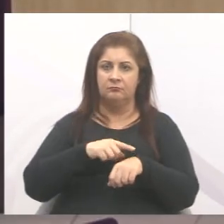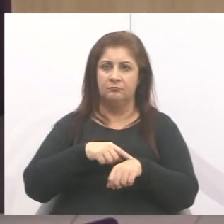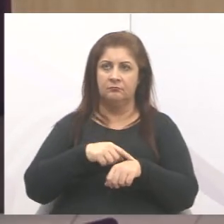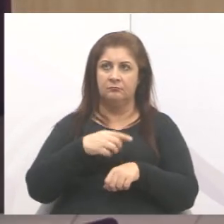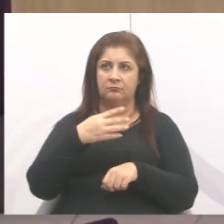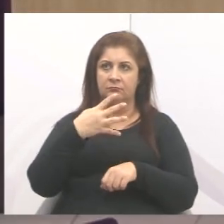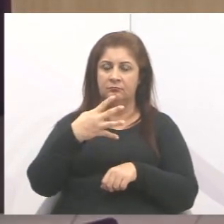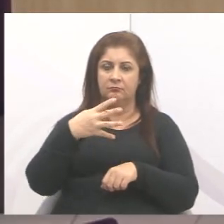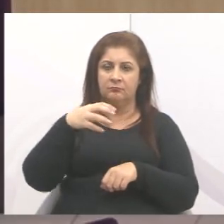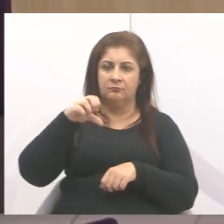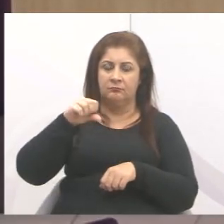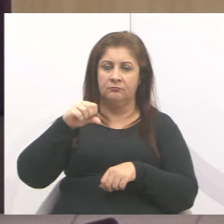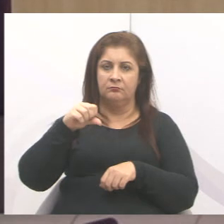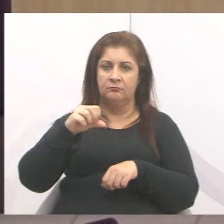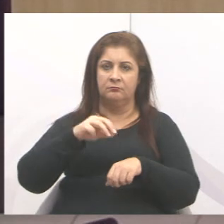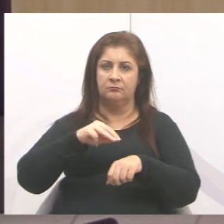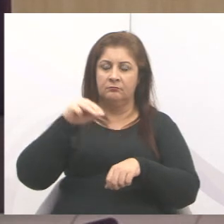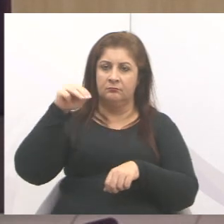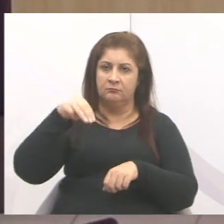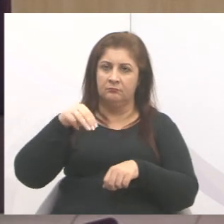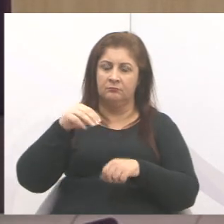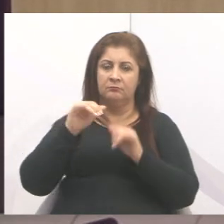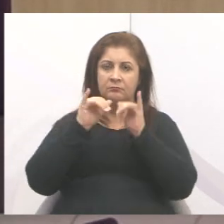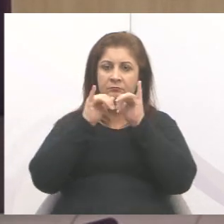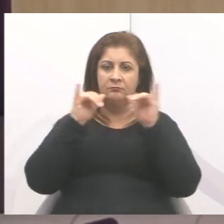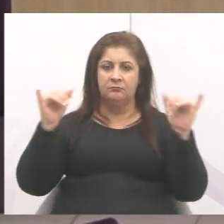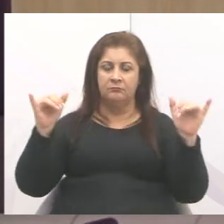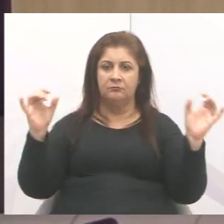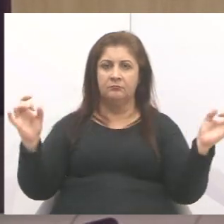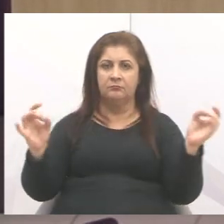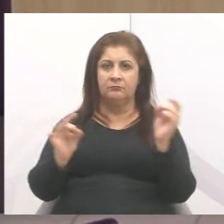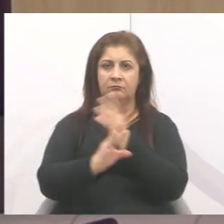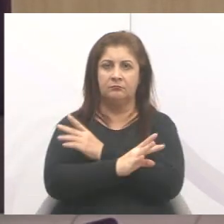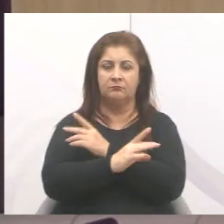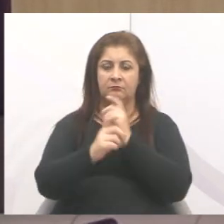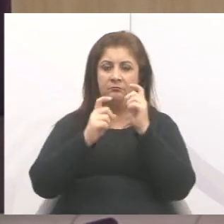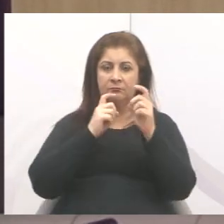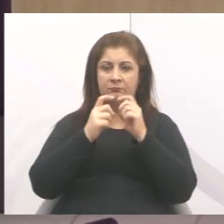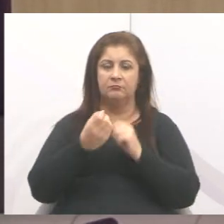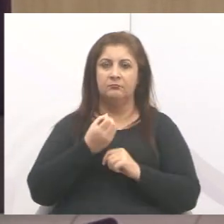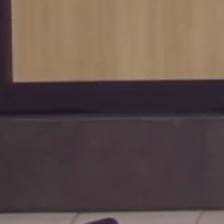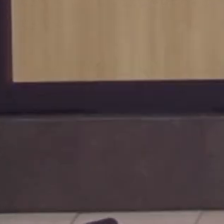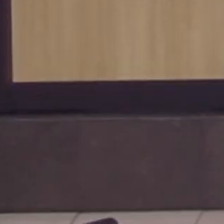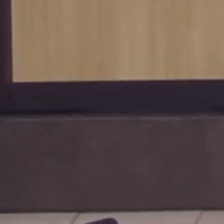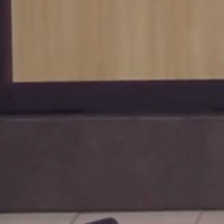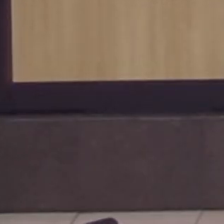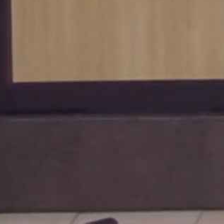17h39, declaro encerrada a presença e audiência pública e boa noite a todos.